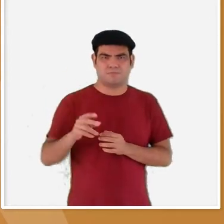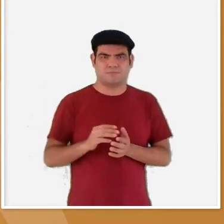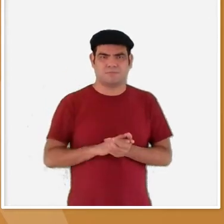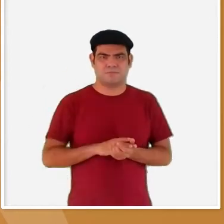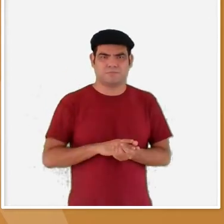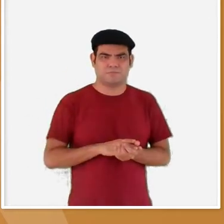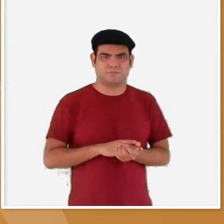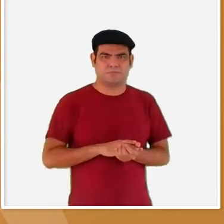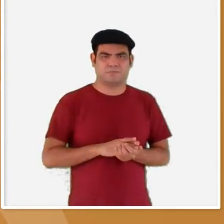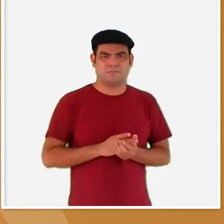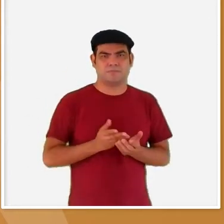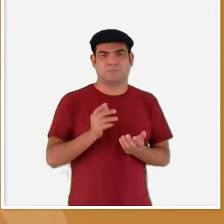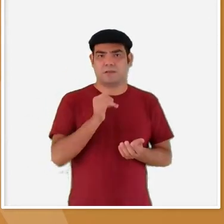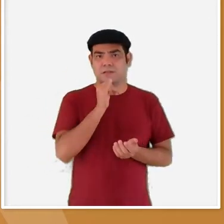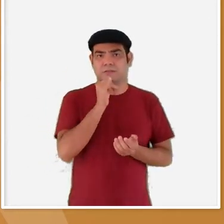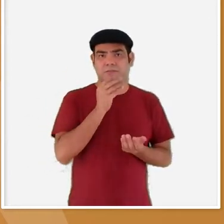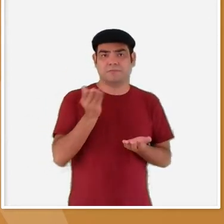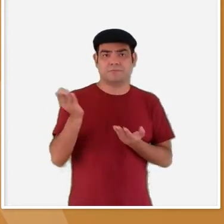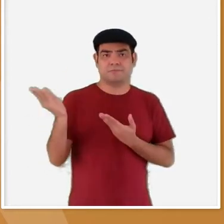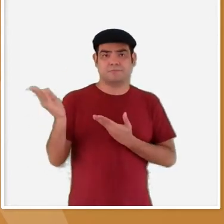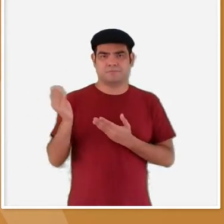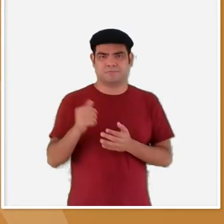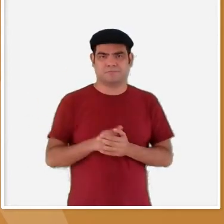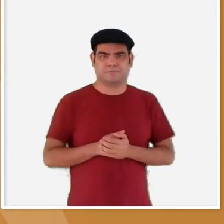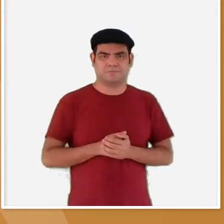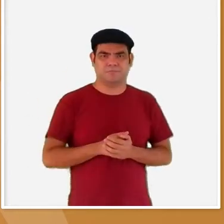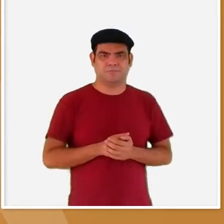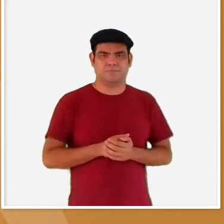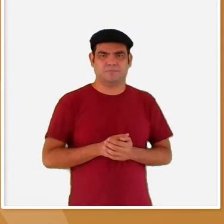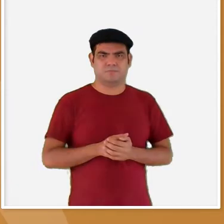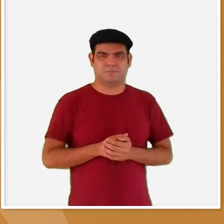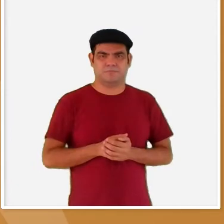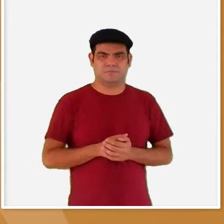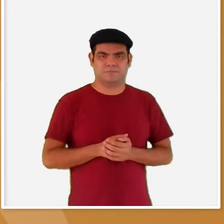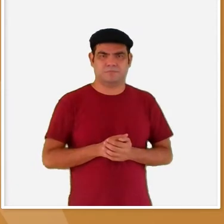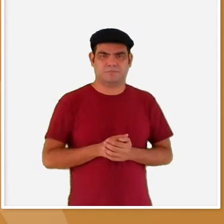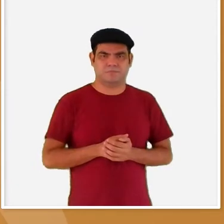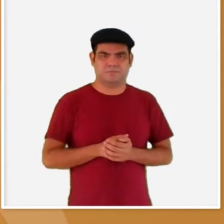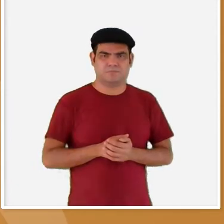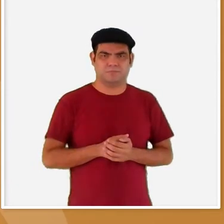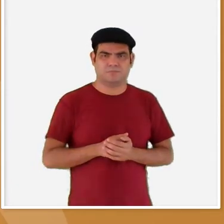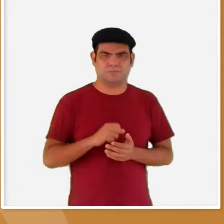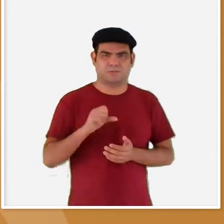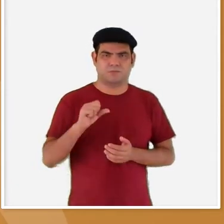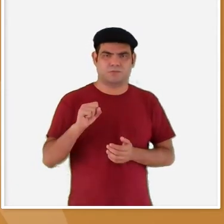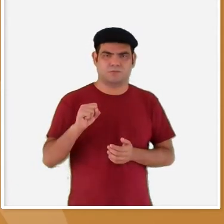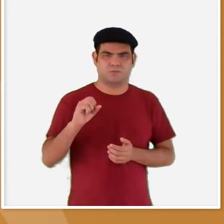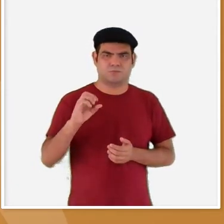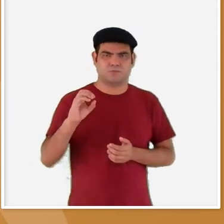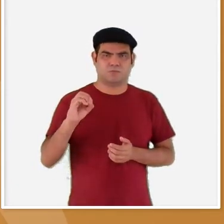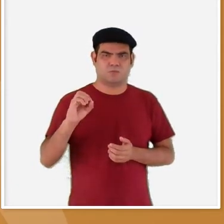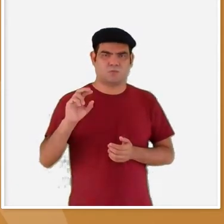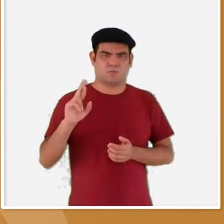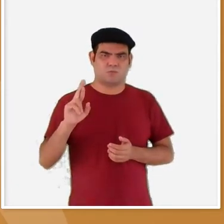exemplos do sorgo, tá? E do agave. Parece uma